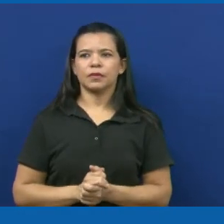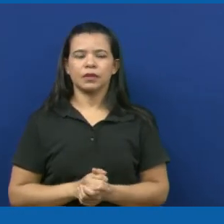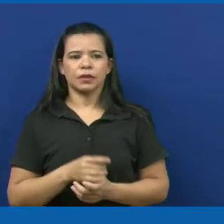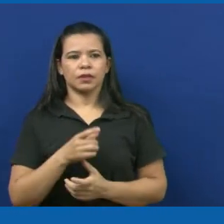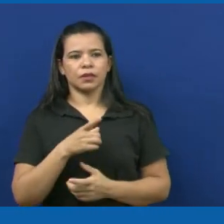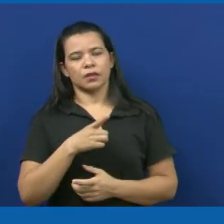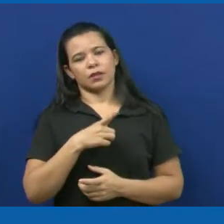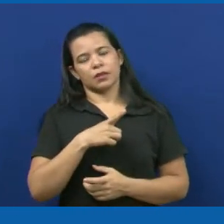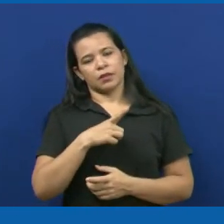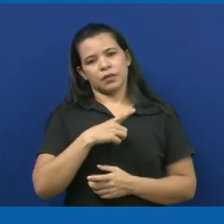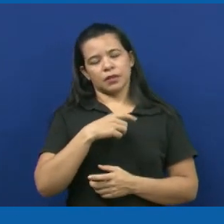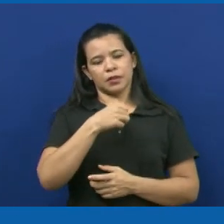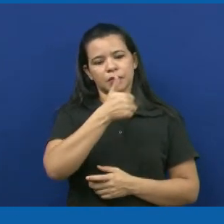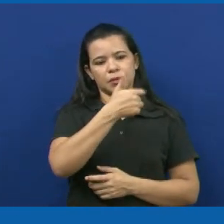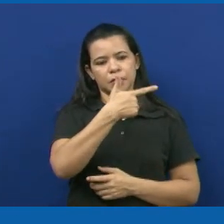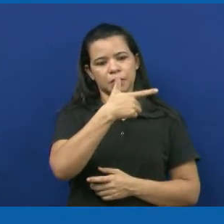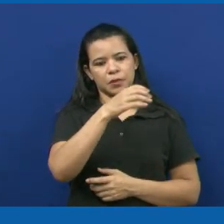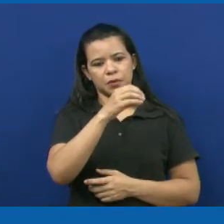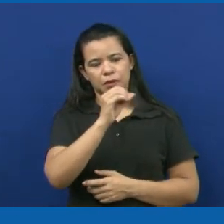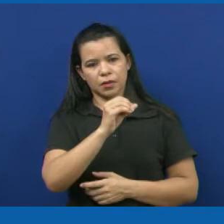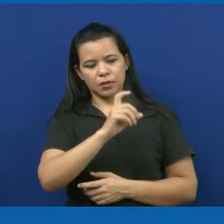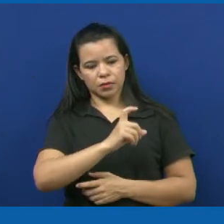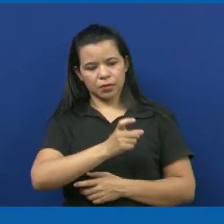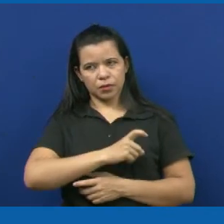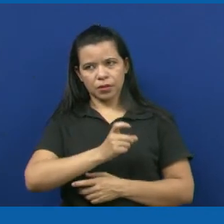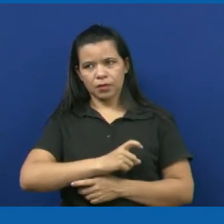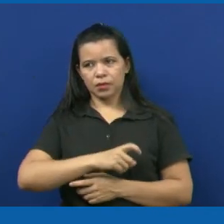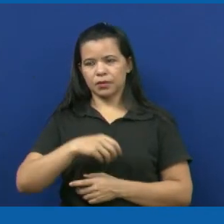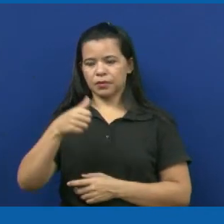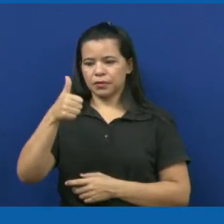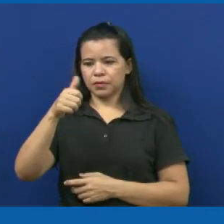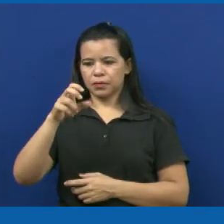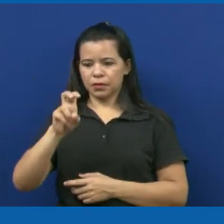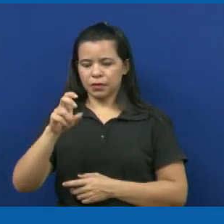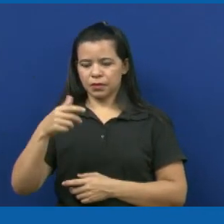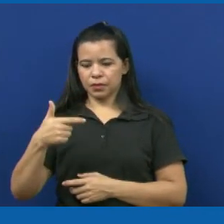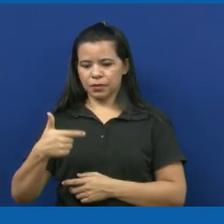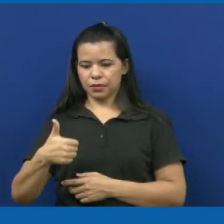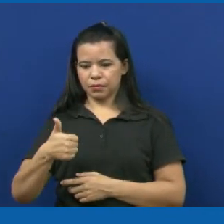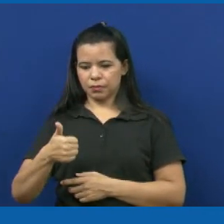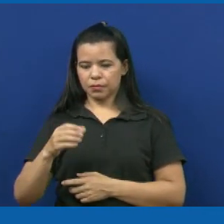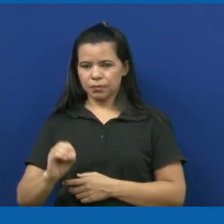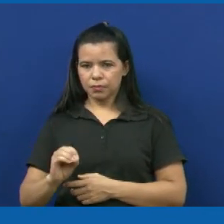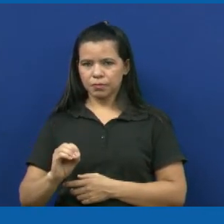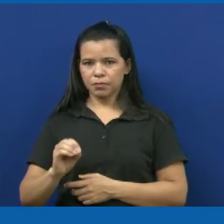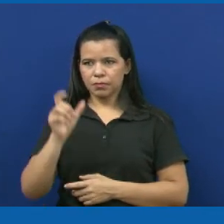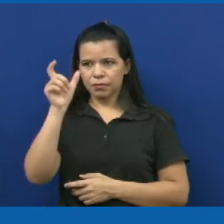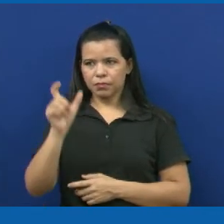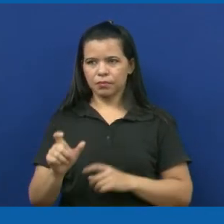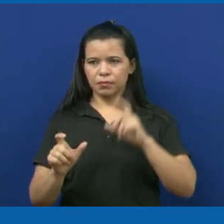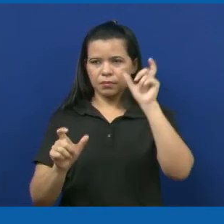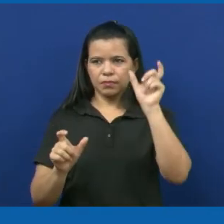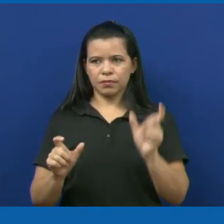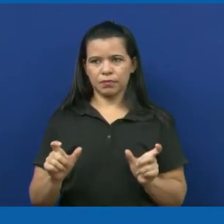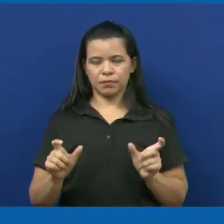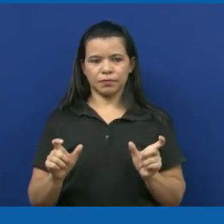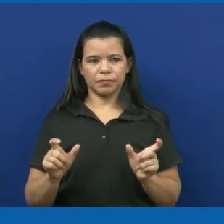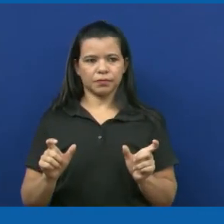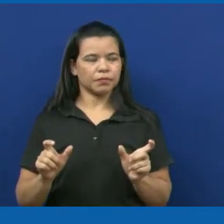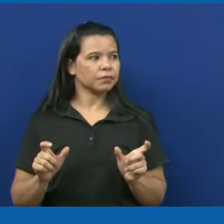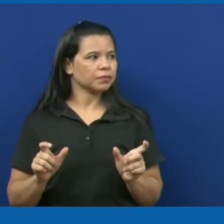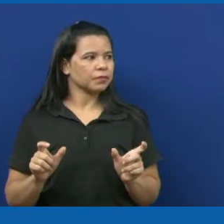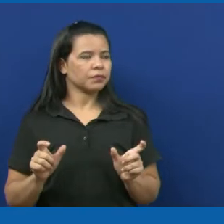trabalhadores, assim como 15 está para 10. Agora perceba, elas vão ter o mesmo sentido de decrescimento,